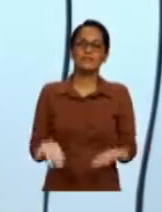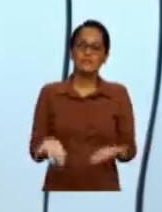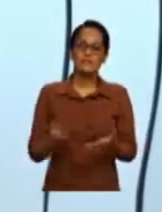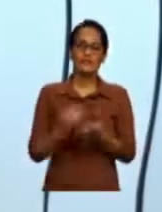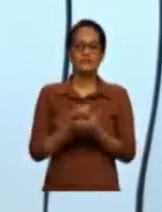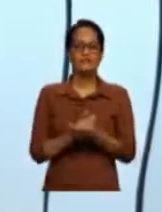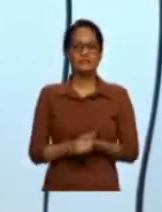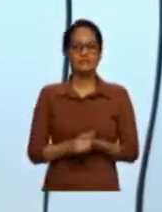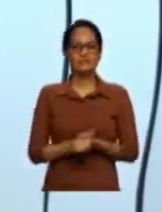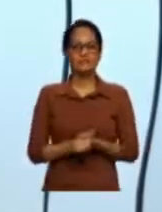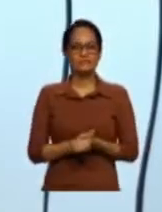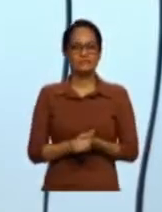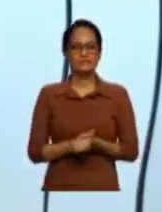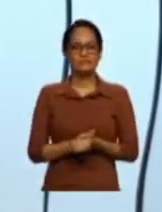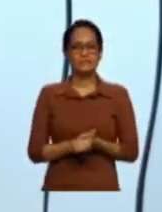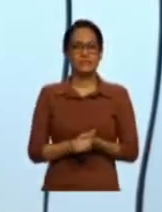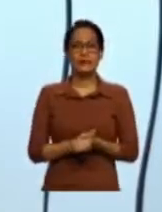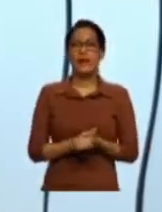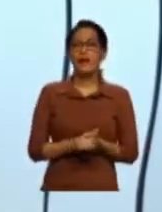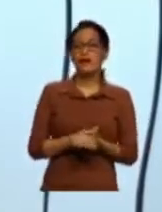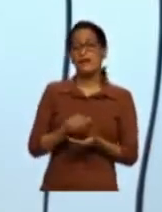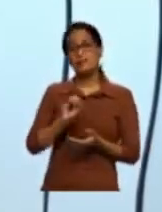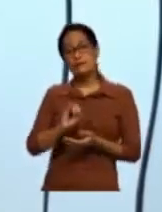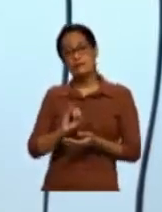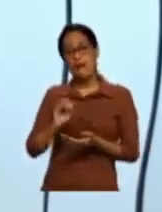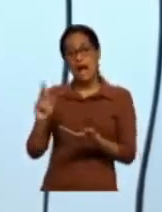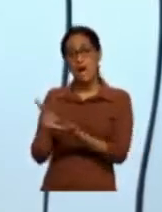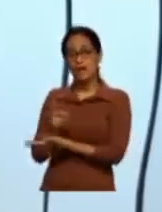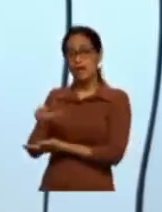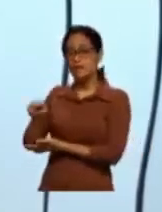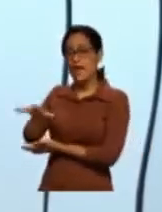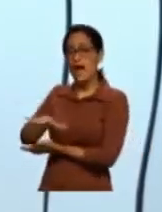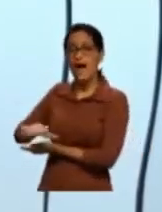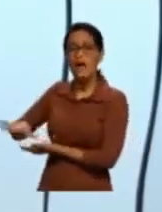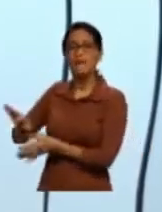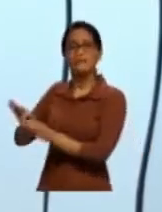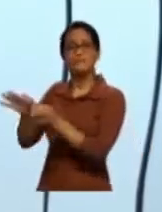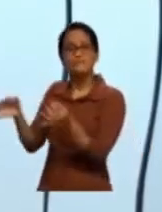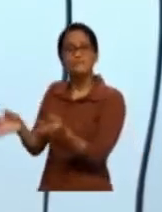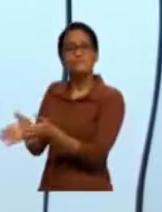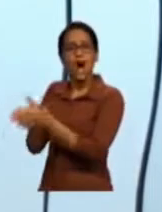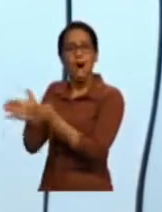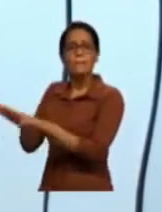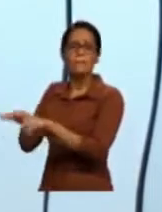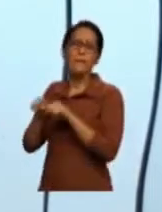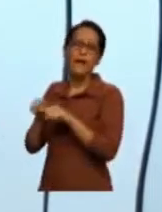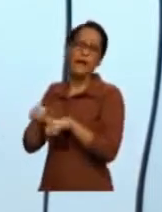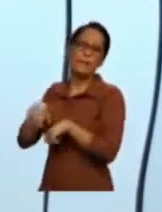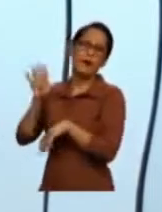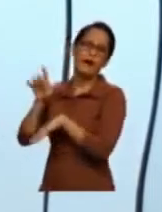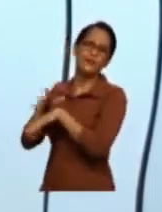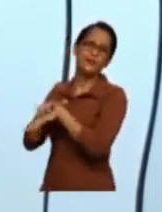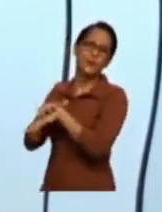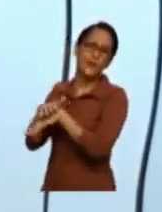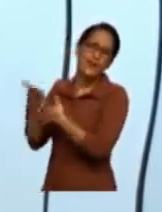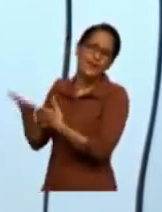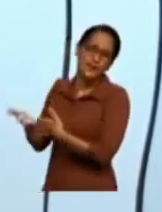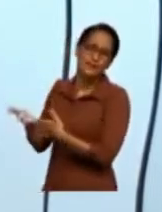vou pegar em uma região onde eu não tenho saneamento básico. E, obviamente, os